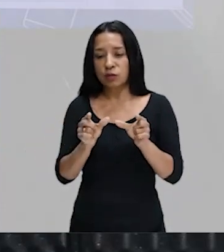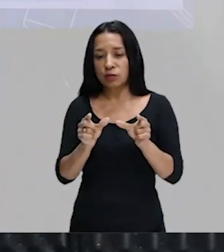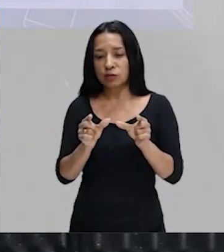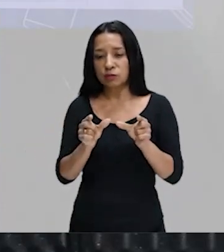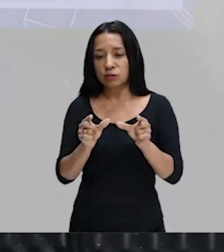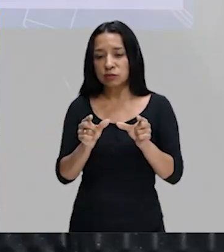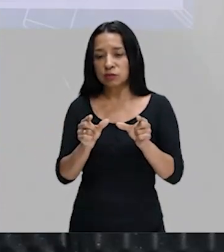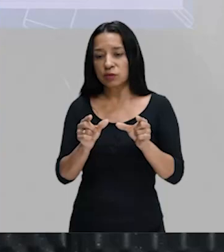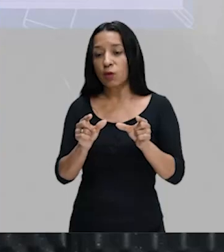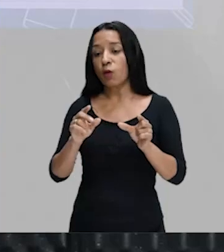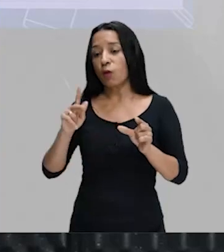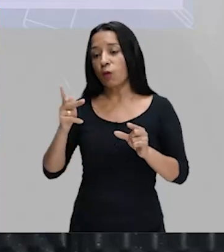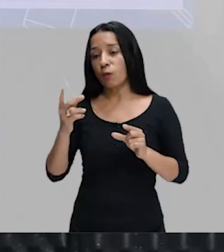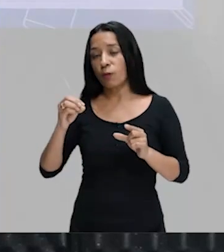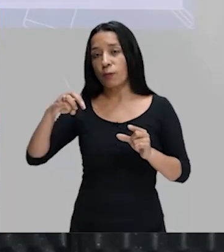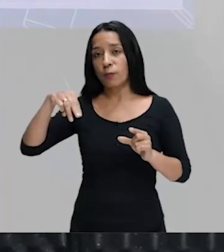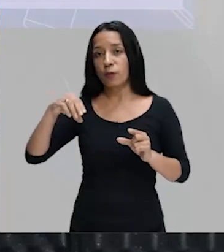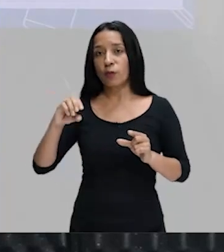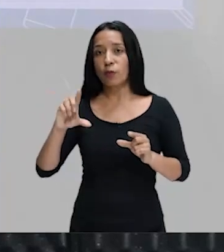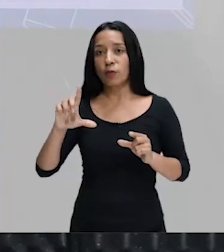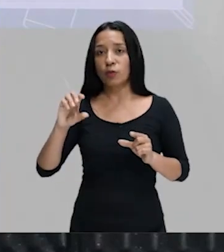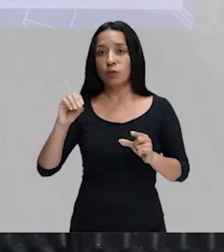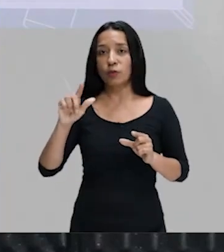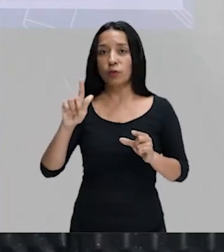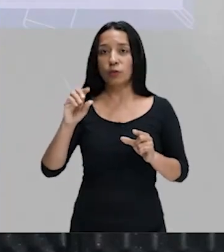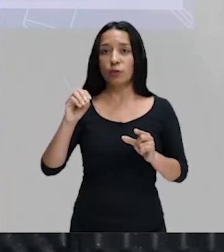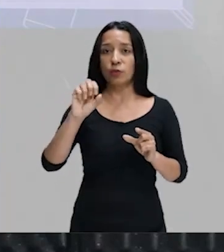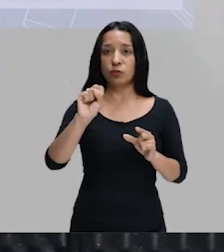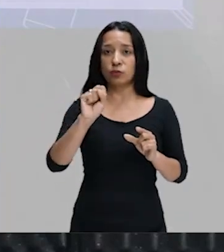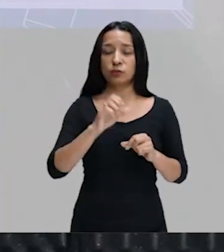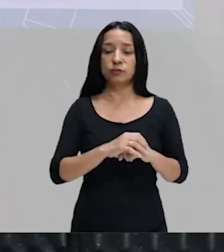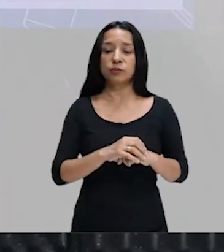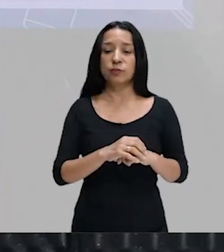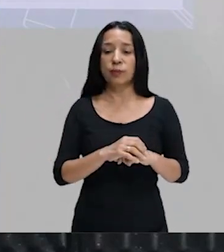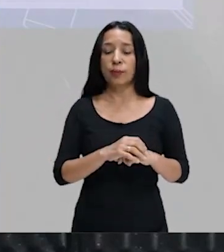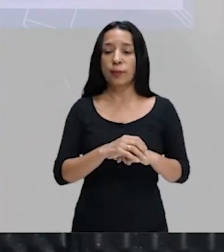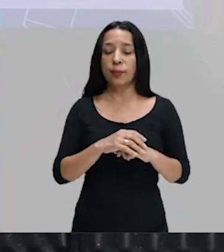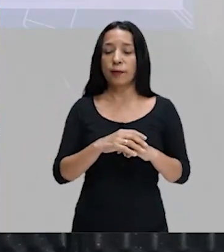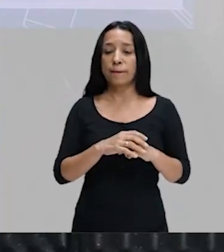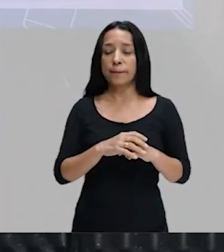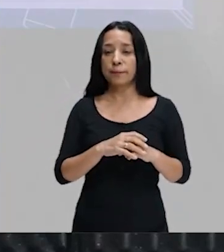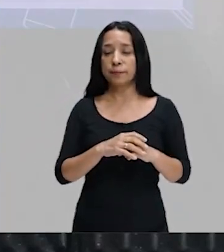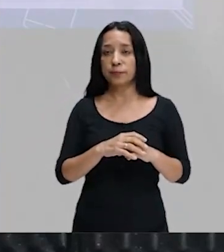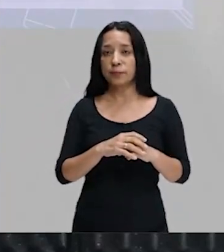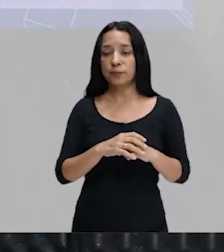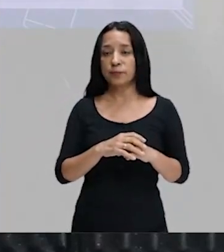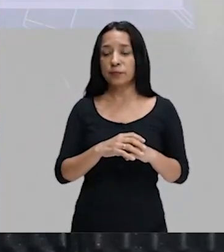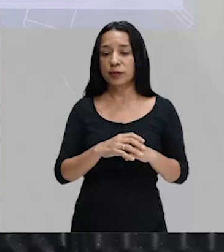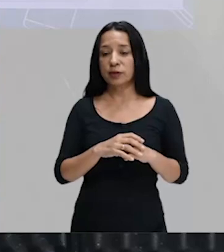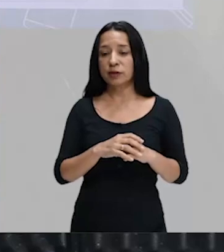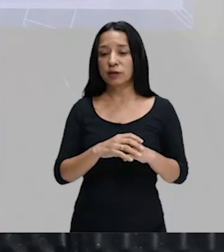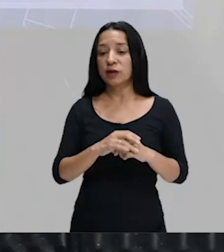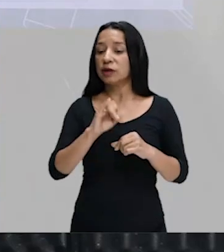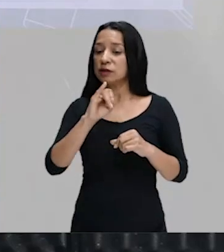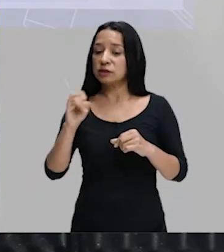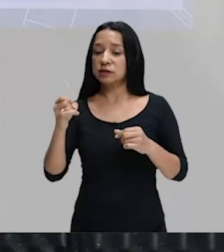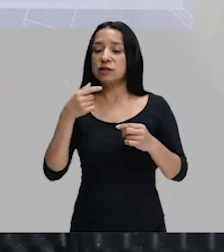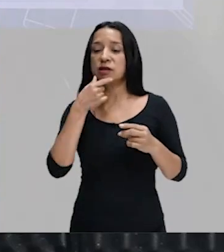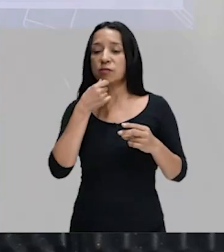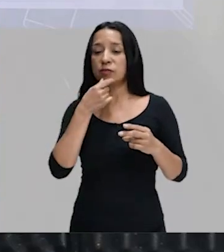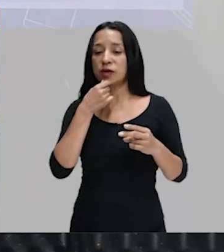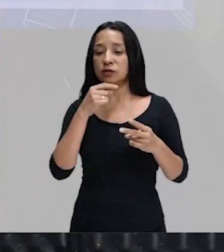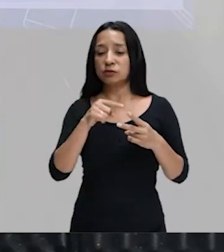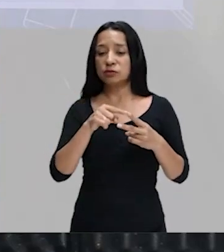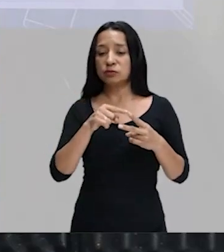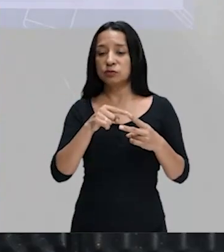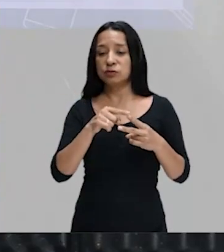totalmente homólogos, tá? Já o par sexual, se o indivíduo for do sexo masculino, ele vai ser